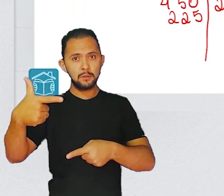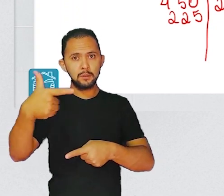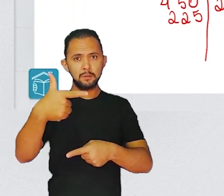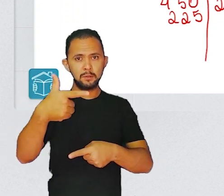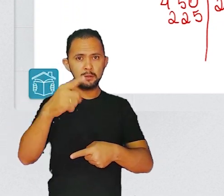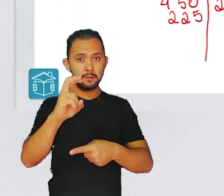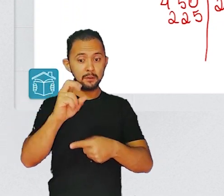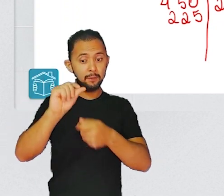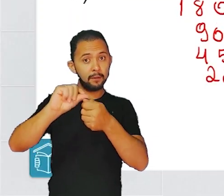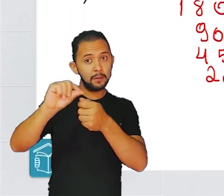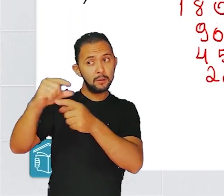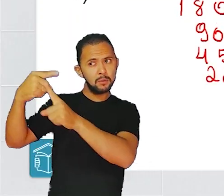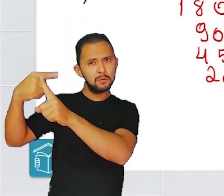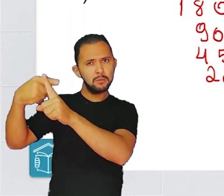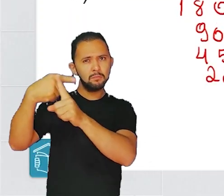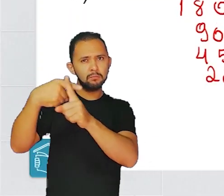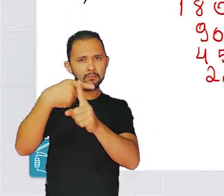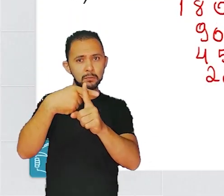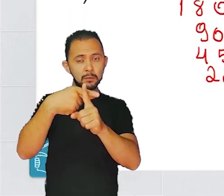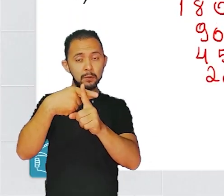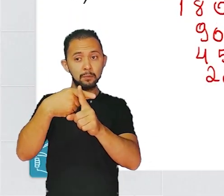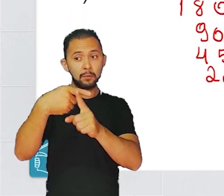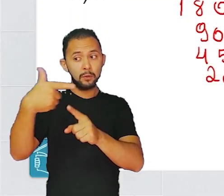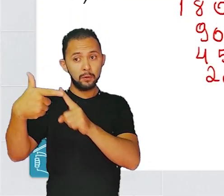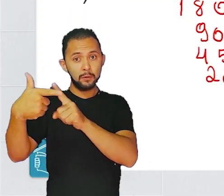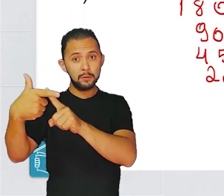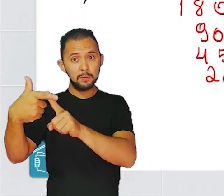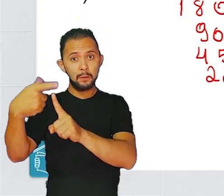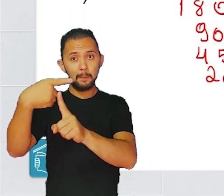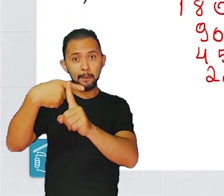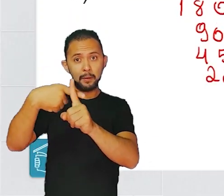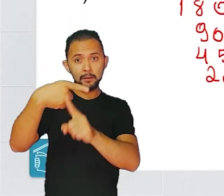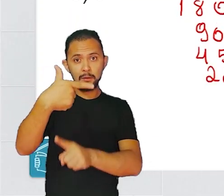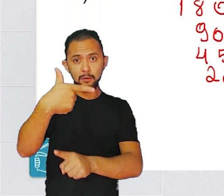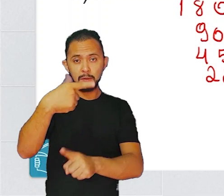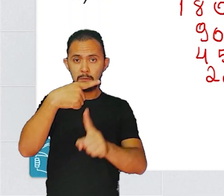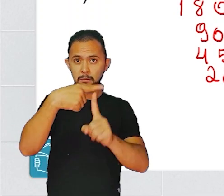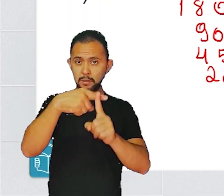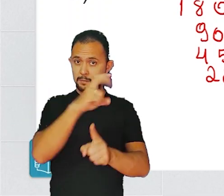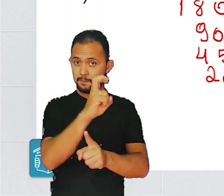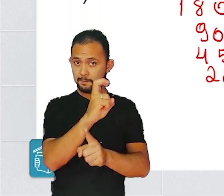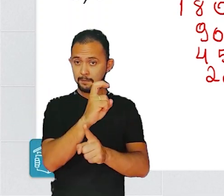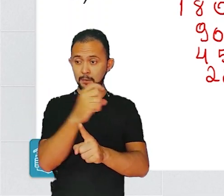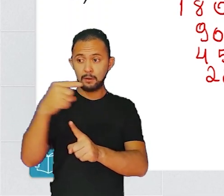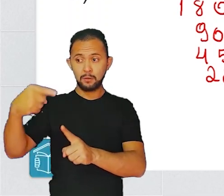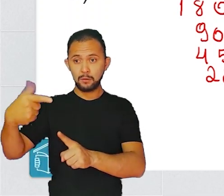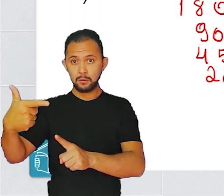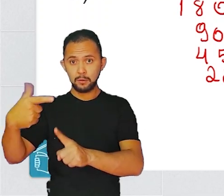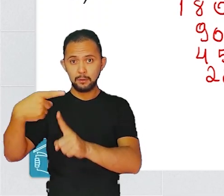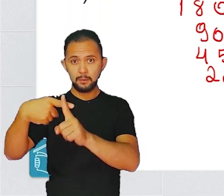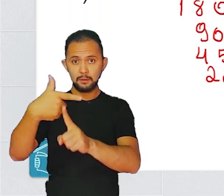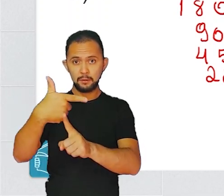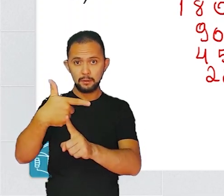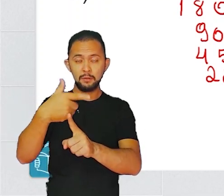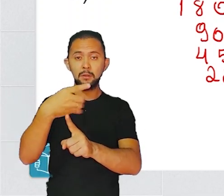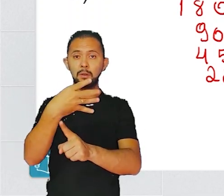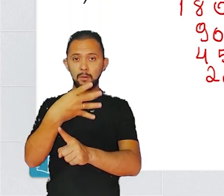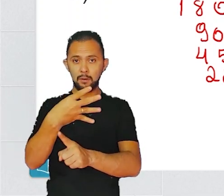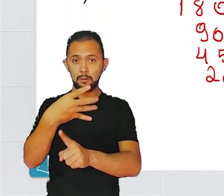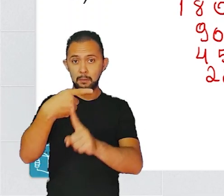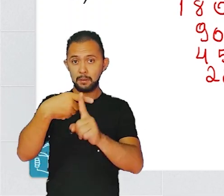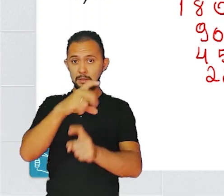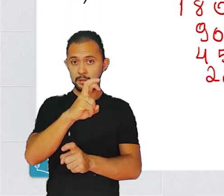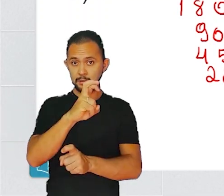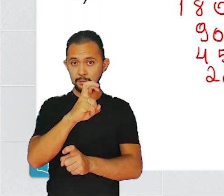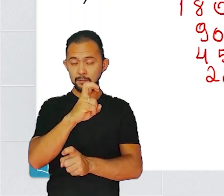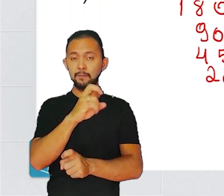225 e nós vamos somar eles, ó. 2 mais 2 mais 5. 2 mais 2 é 4, mais